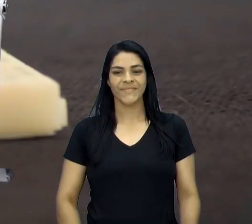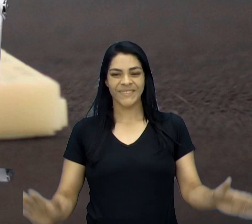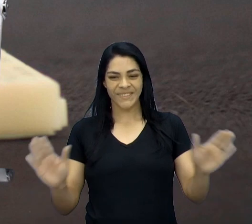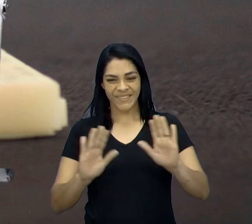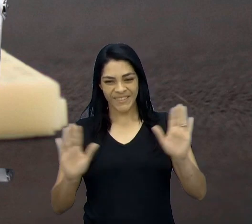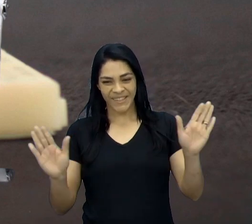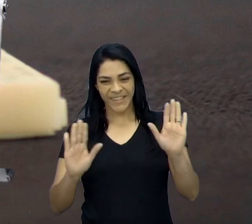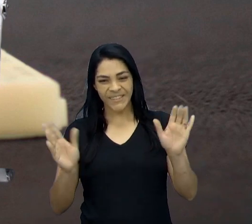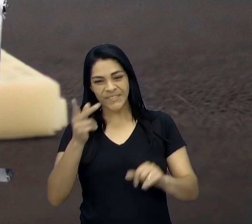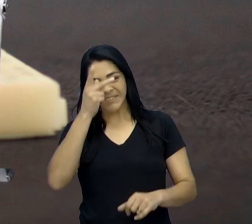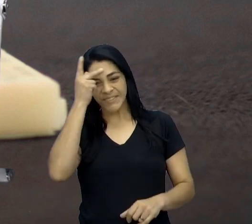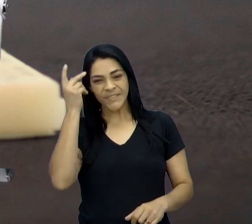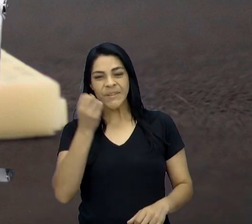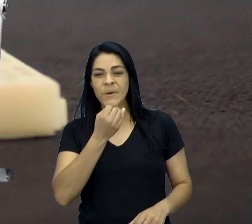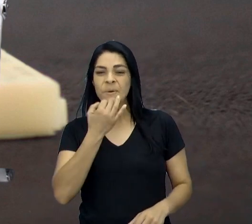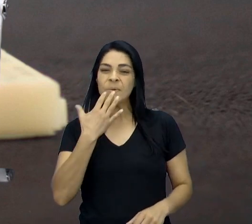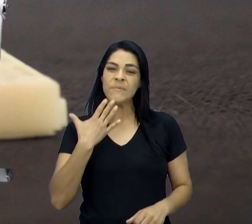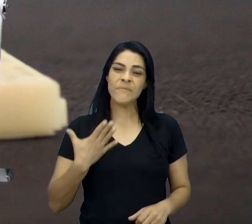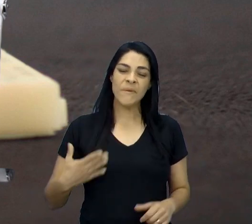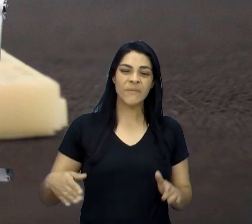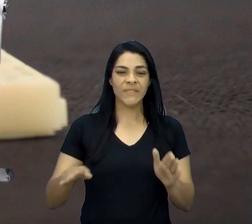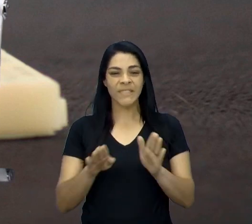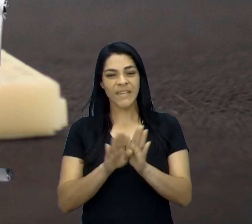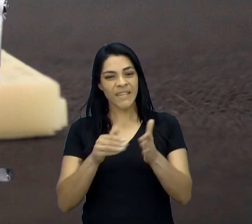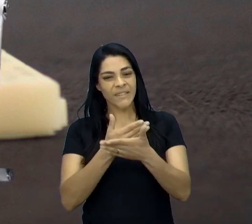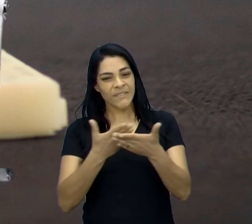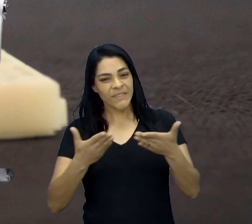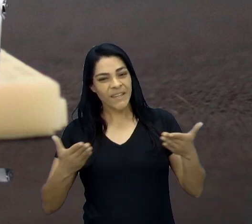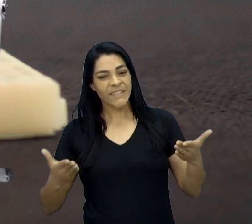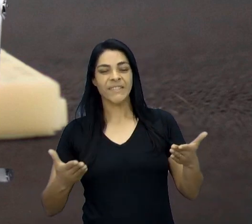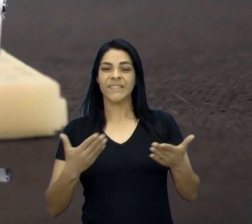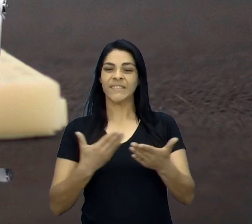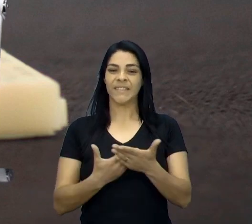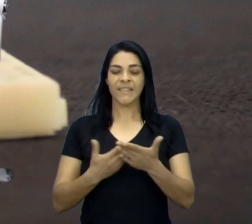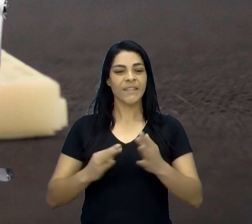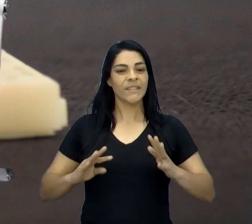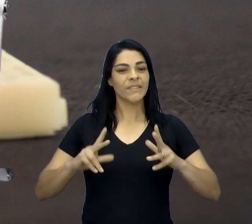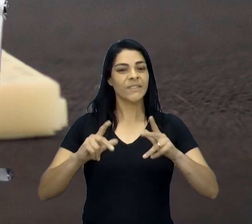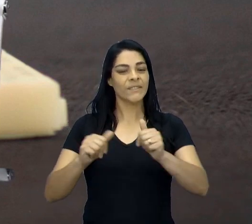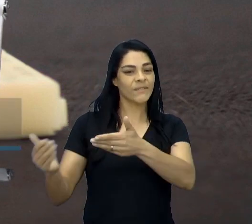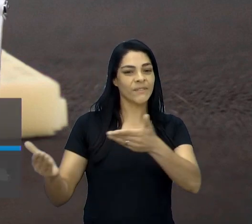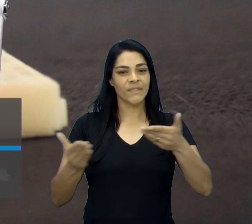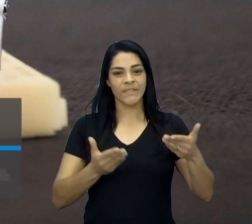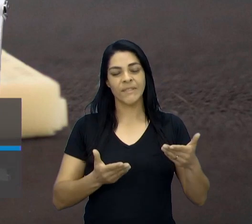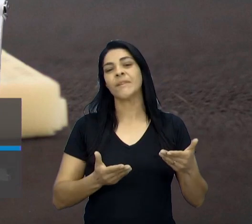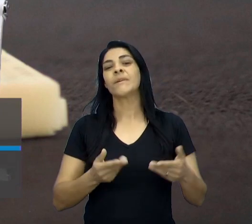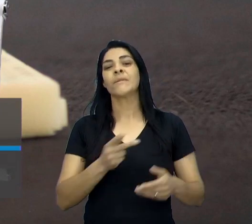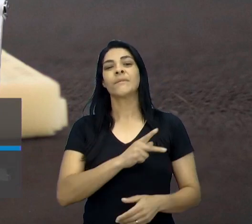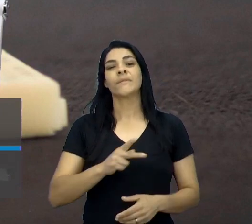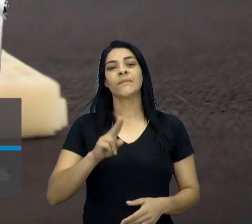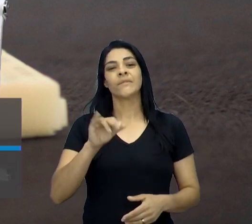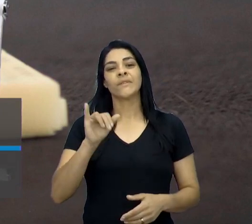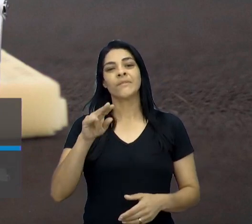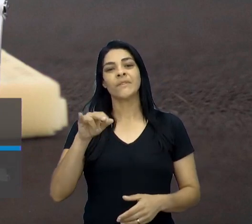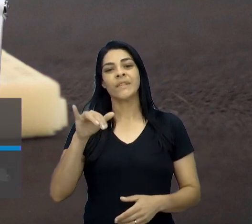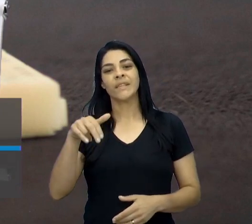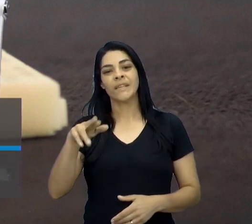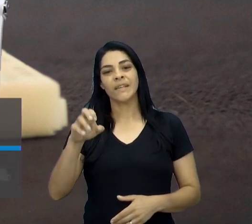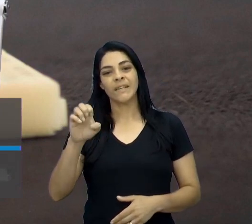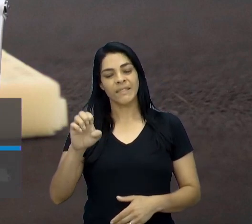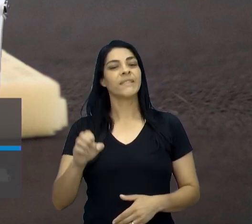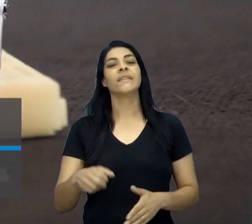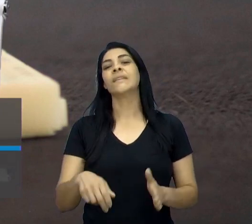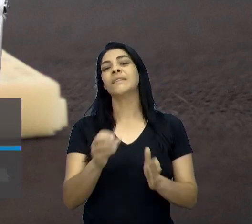Oi, gente, que bom que vocês chegaram aqui para a nossa aula. Sejam todos muito bem-vindos. Eu sou Viviane, a professora de vocês aqui pelo Centro de Mídias. Estamos